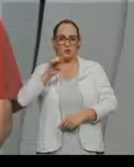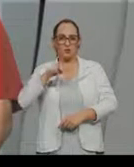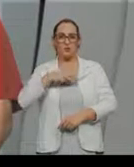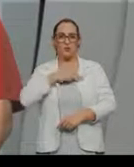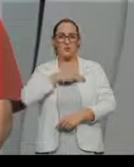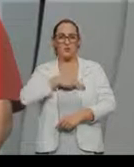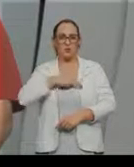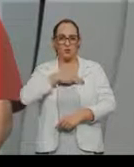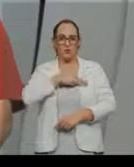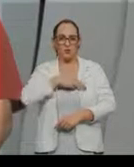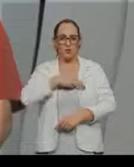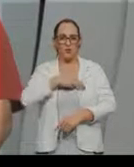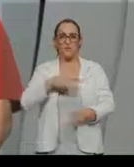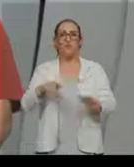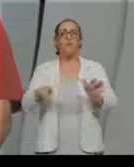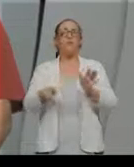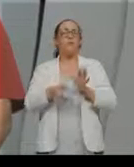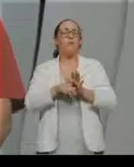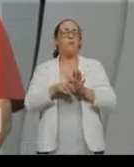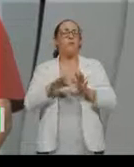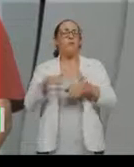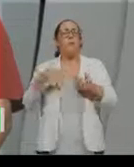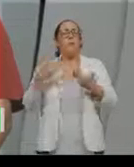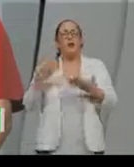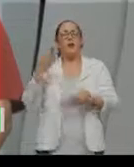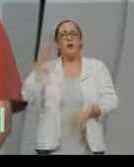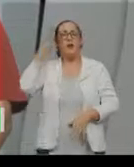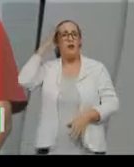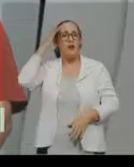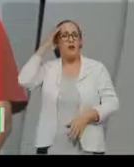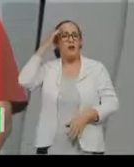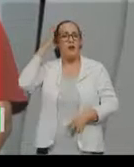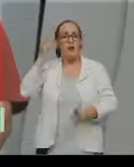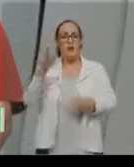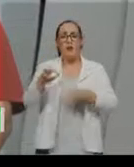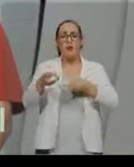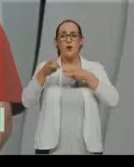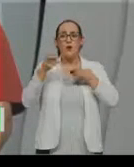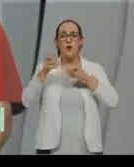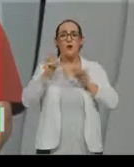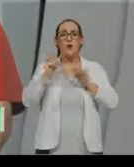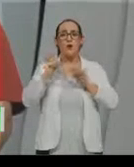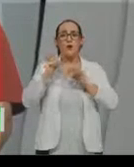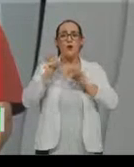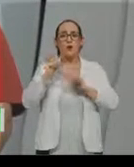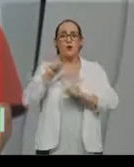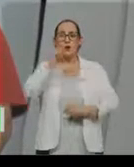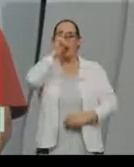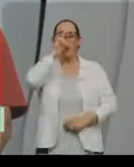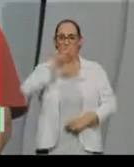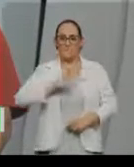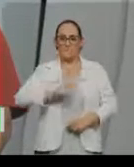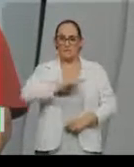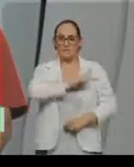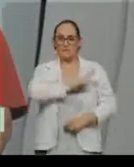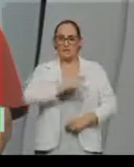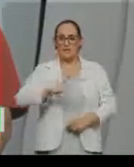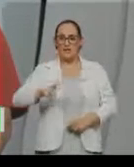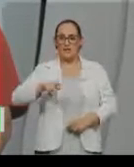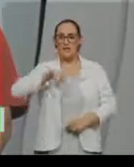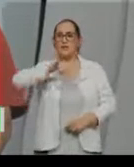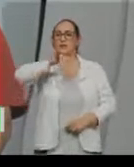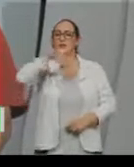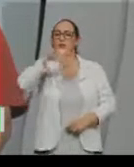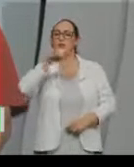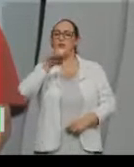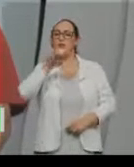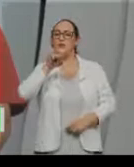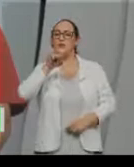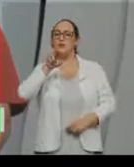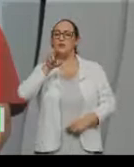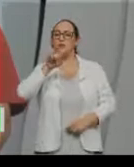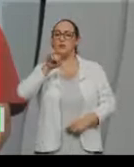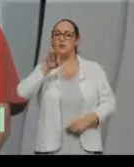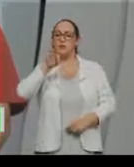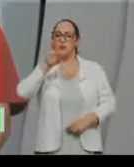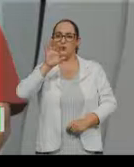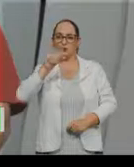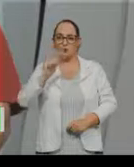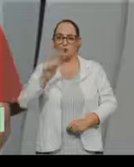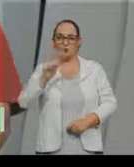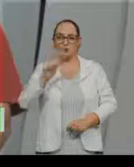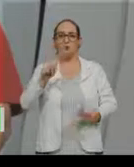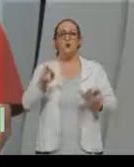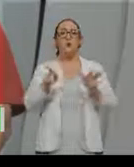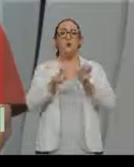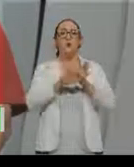missões significa perceber que esses padres jesuítas reuniam nessas missões,